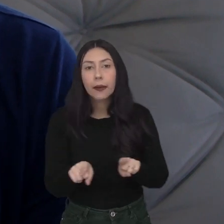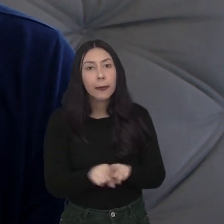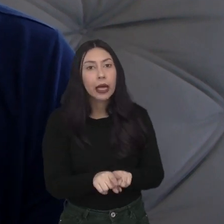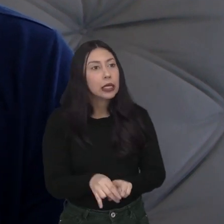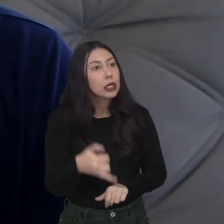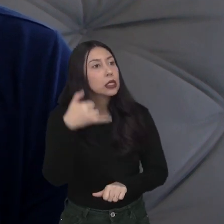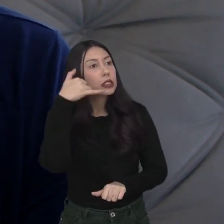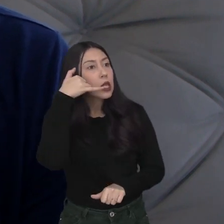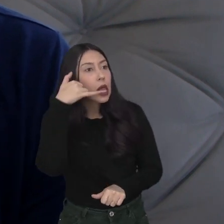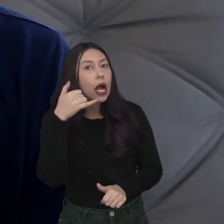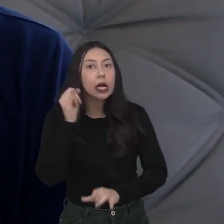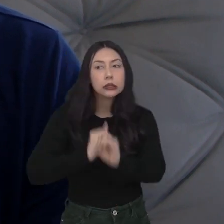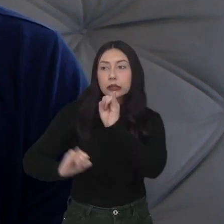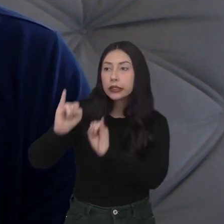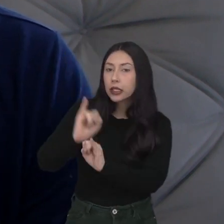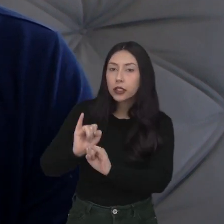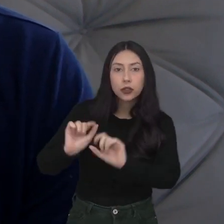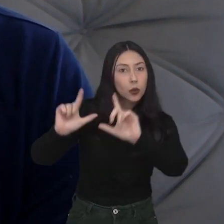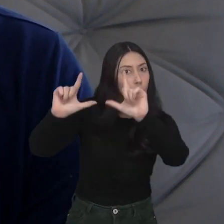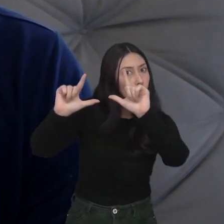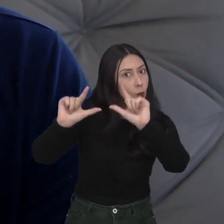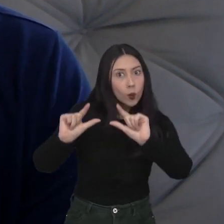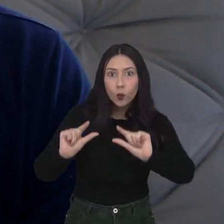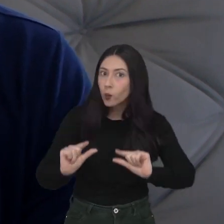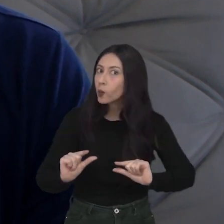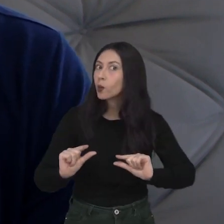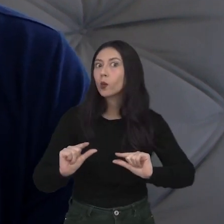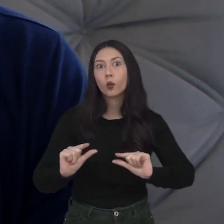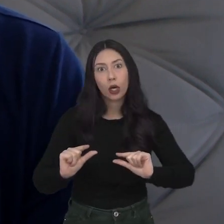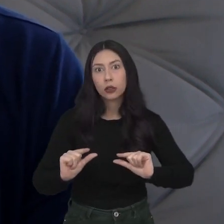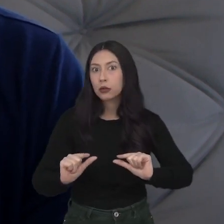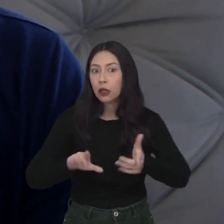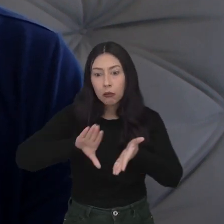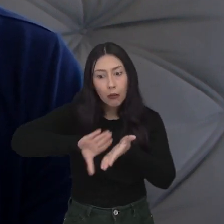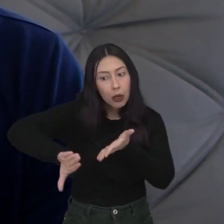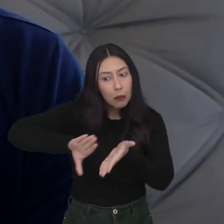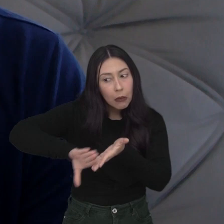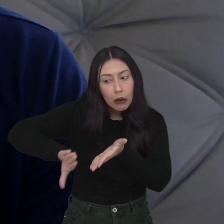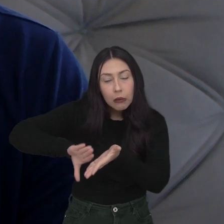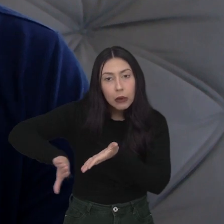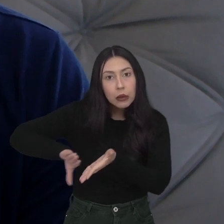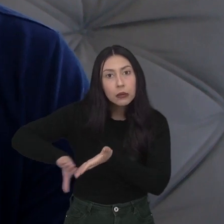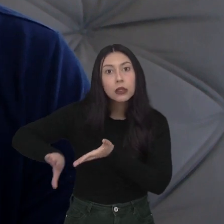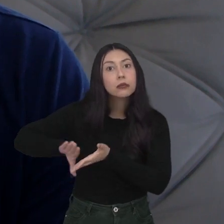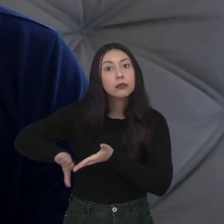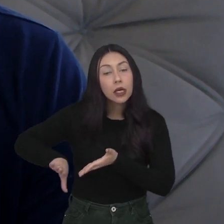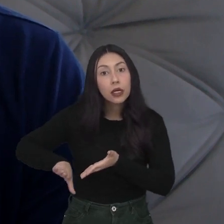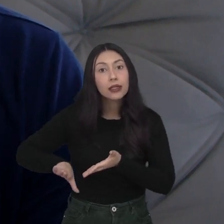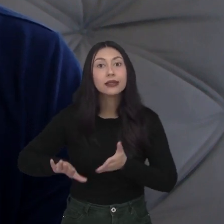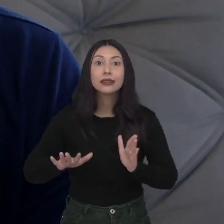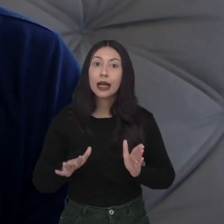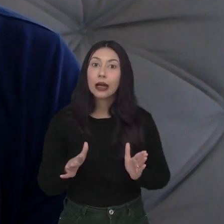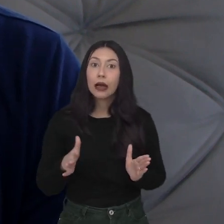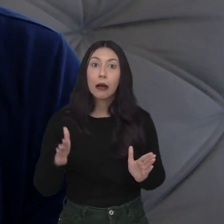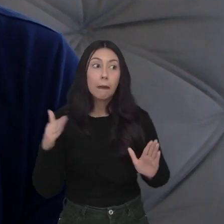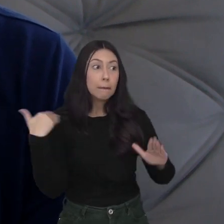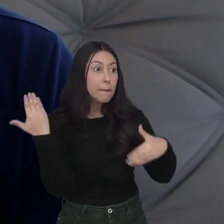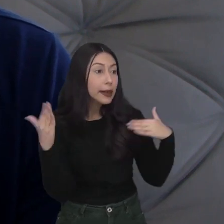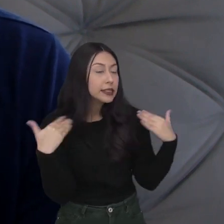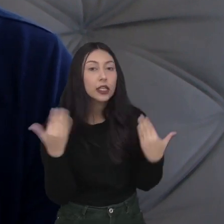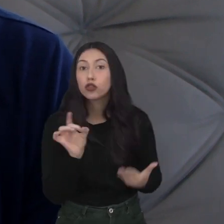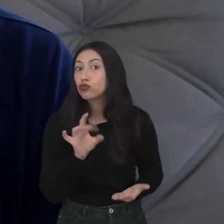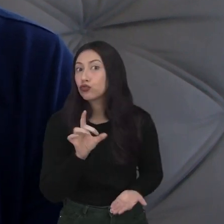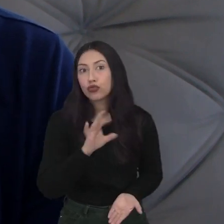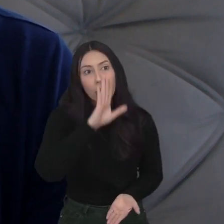alguns planos de celulares, planos de internet, diminuir, fazer tudo esses cortes para poder fazer alguns passeios